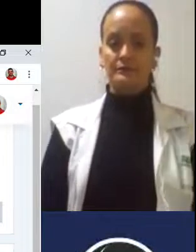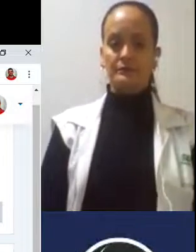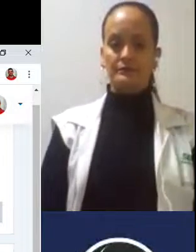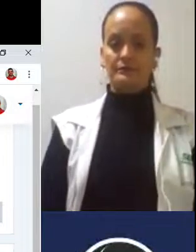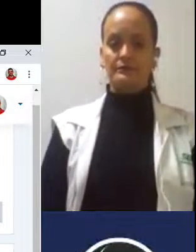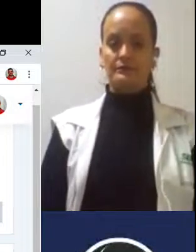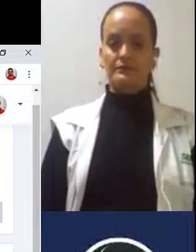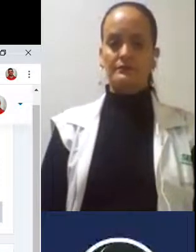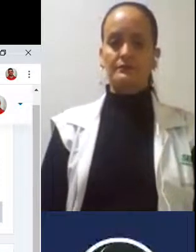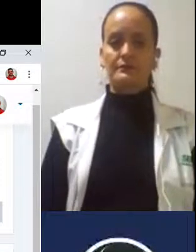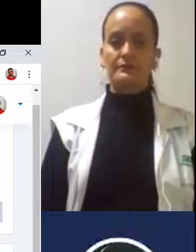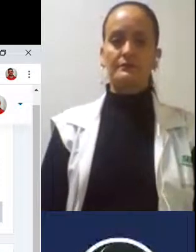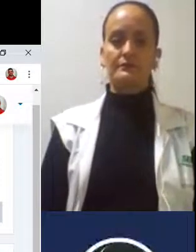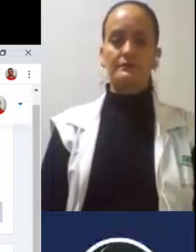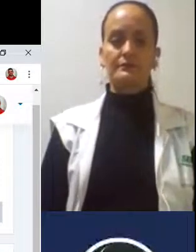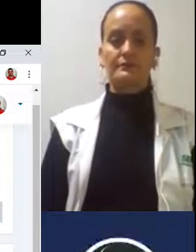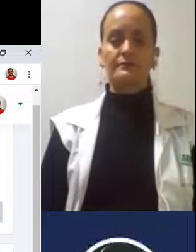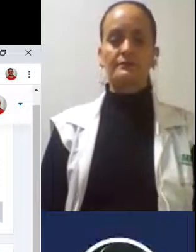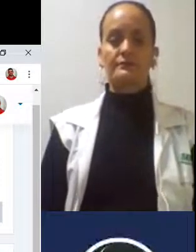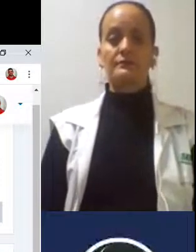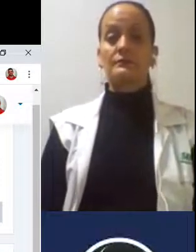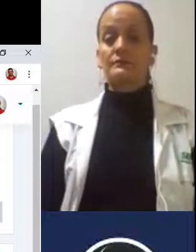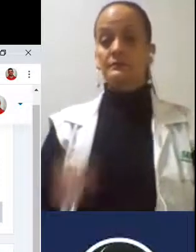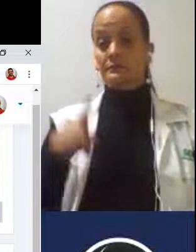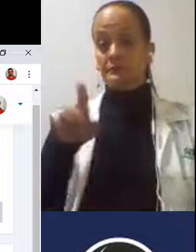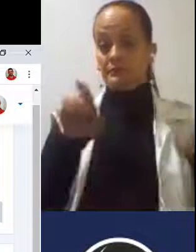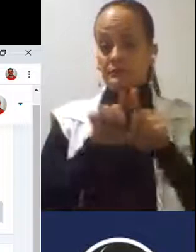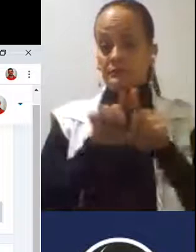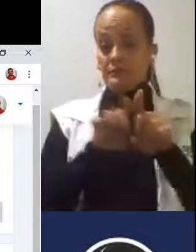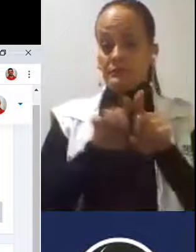Primeira lei de Ohm. Isso aqui, ó, é muito importante, ó.